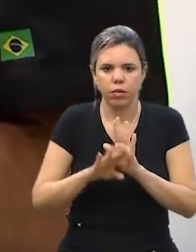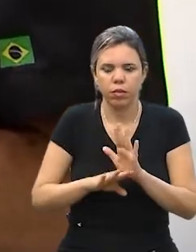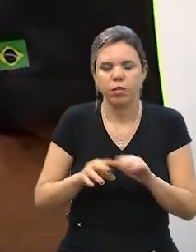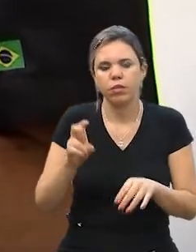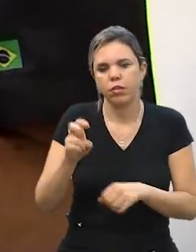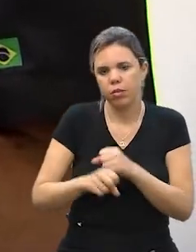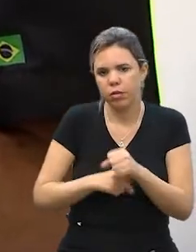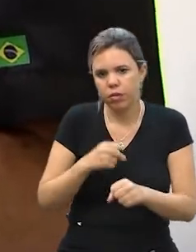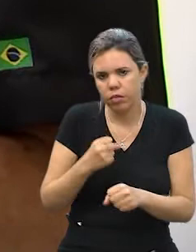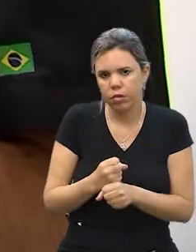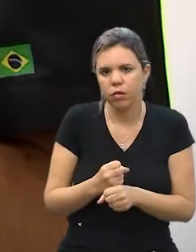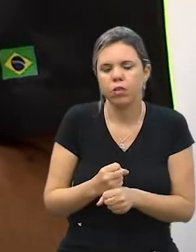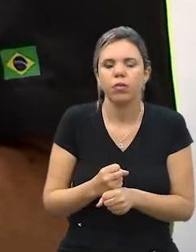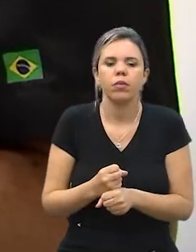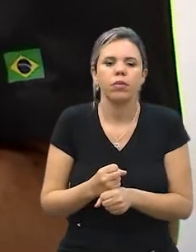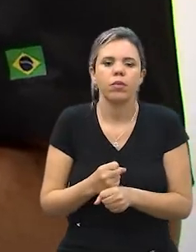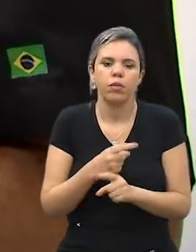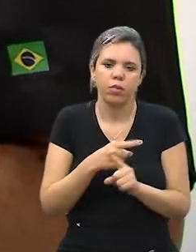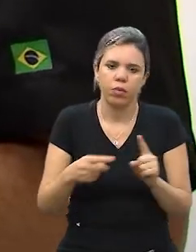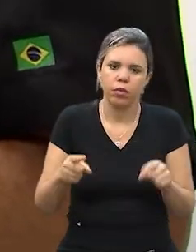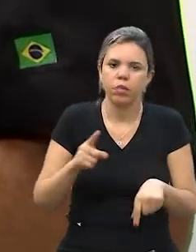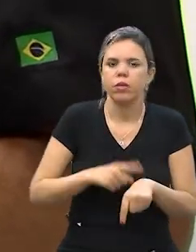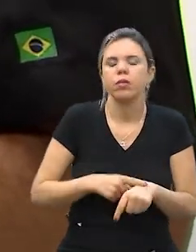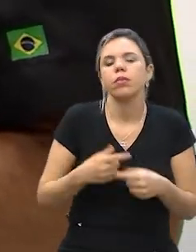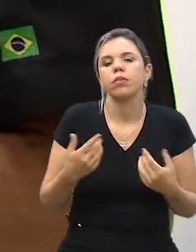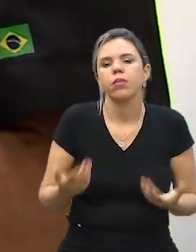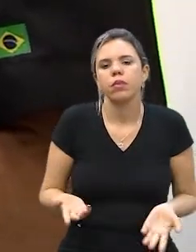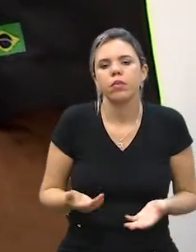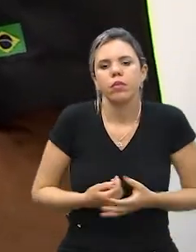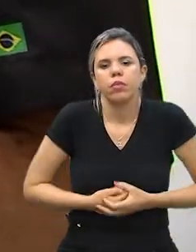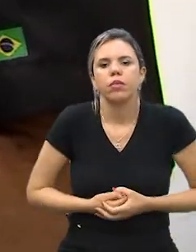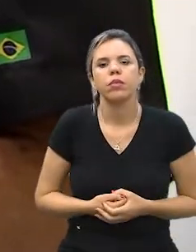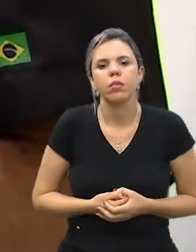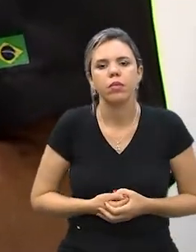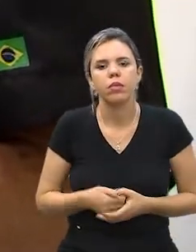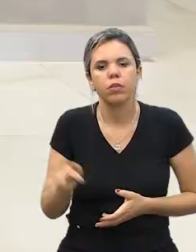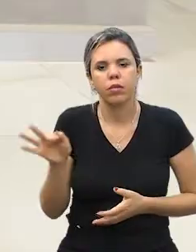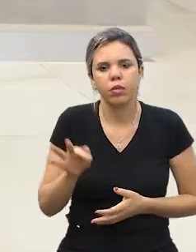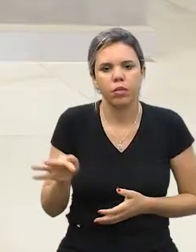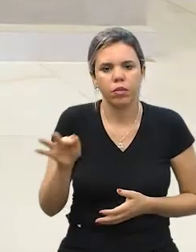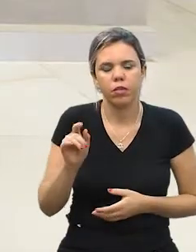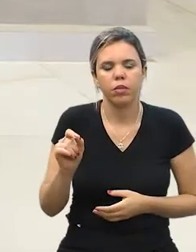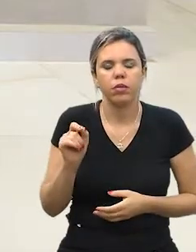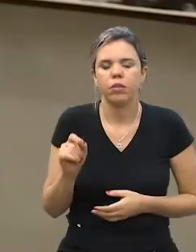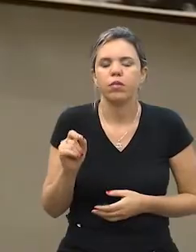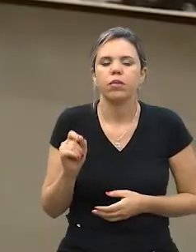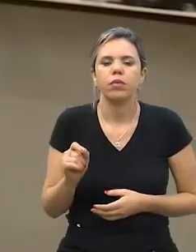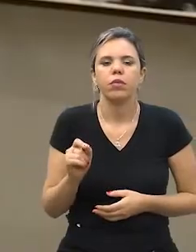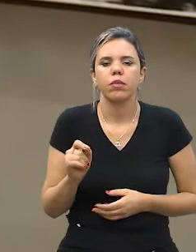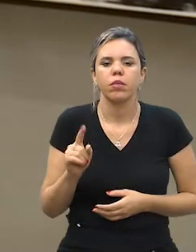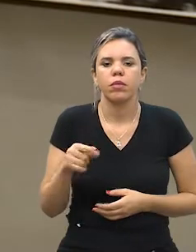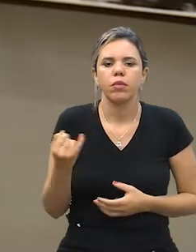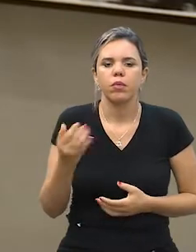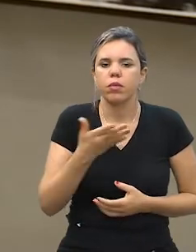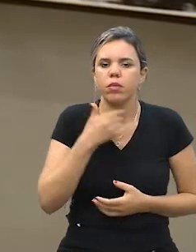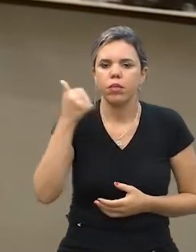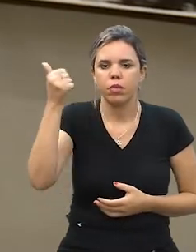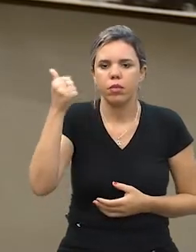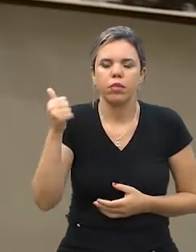em 5 anos, meio período. Né? É uma faculdade que é considerada a